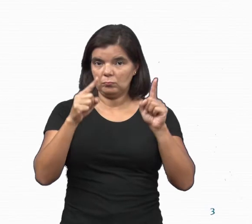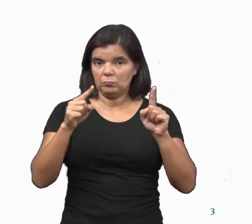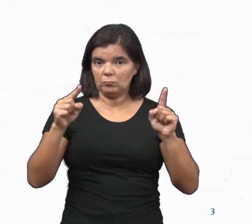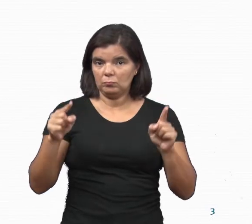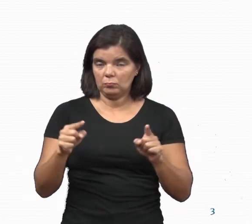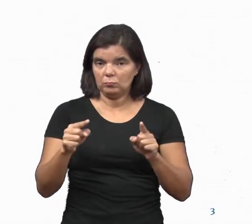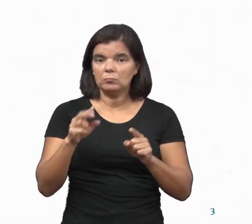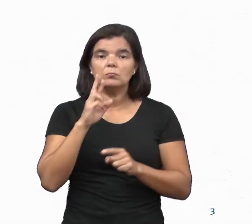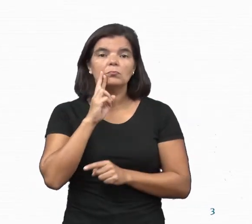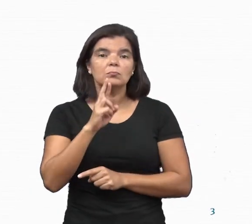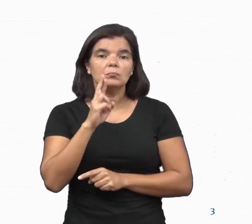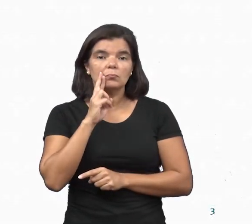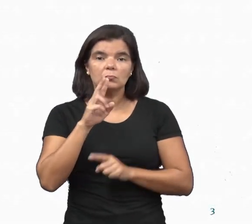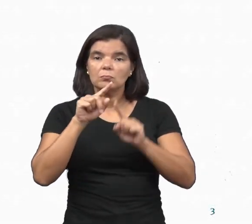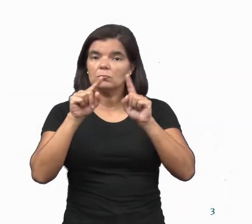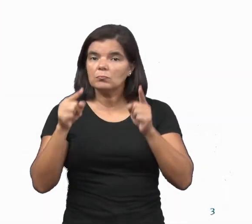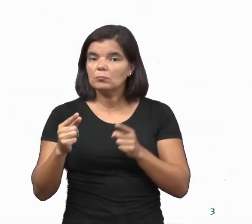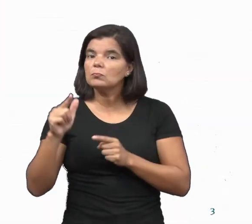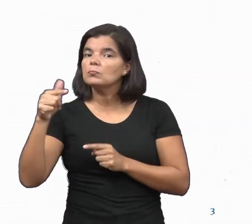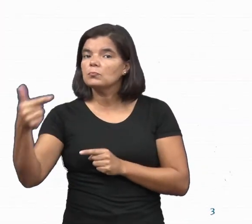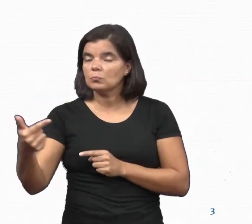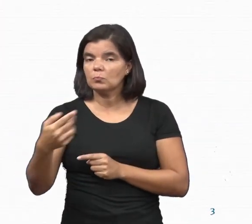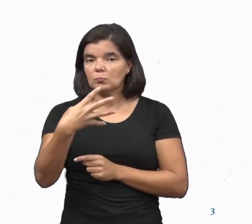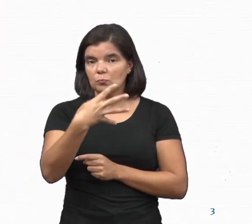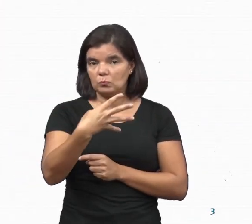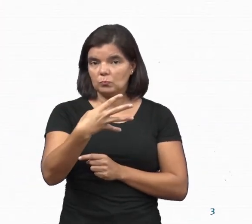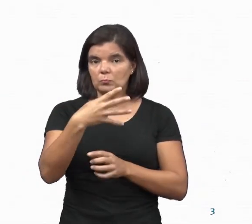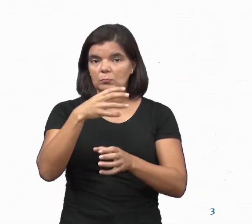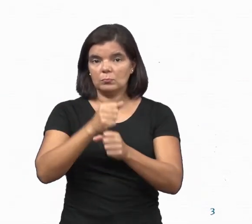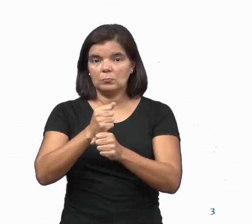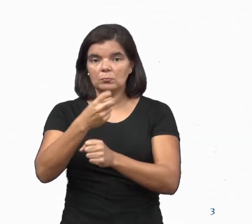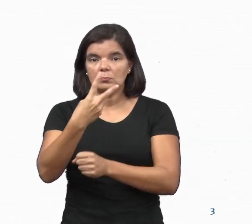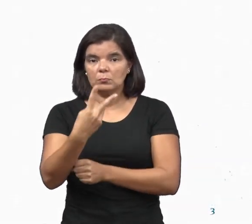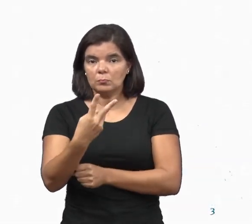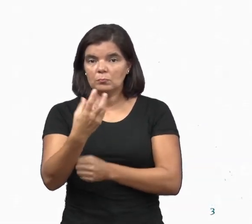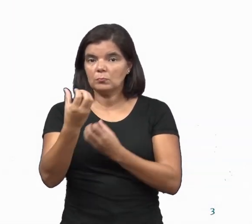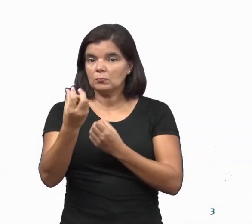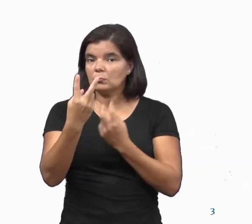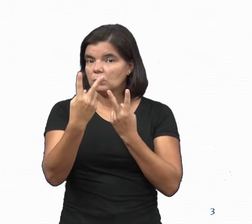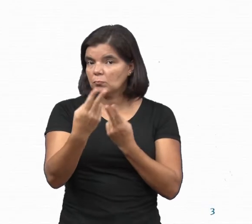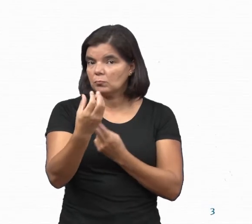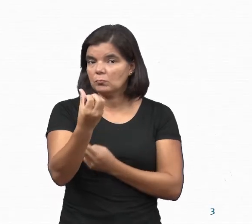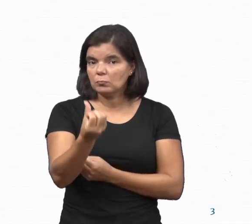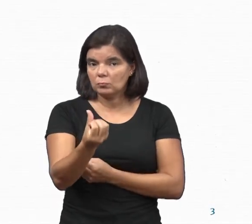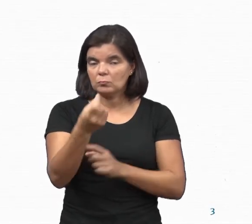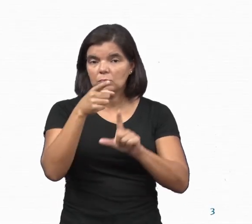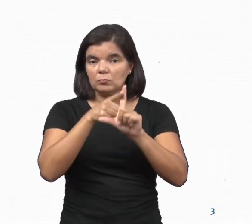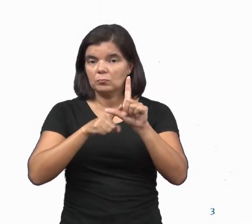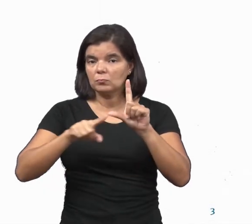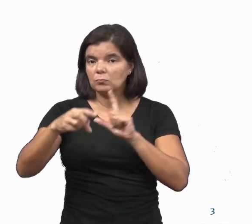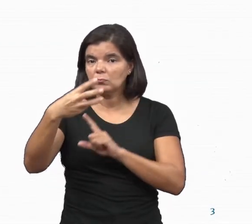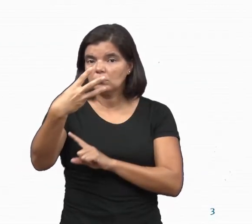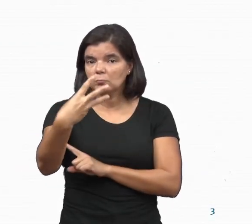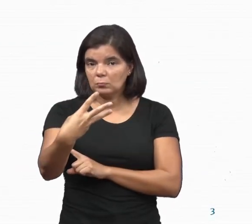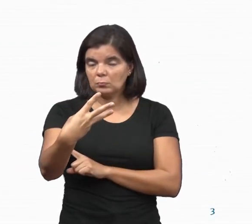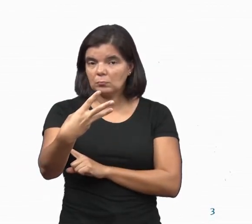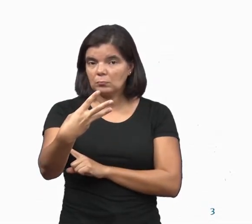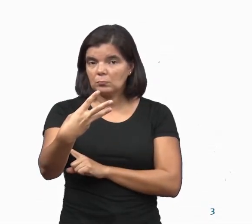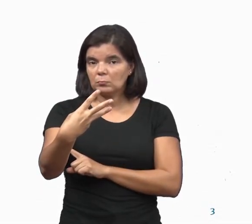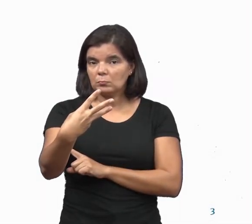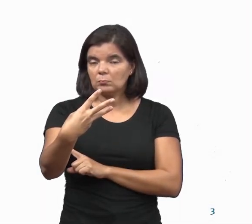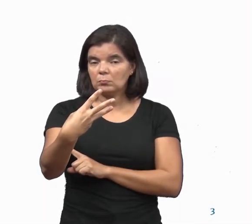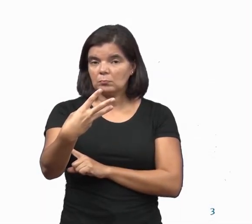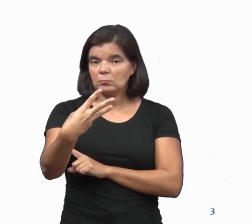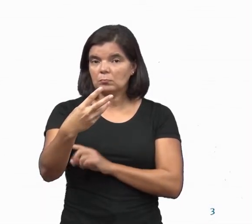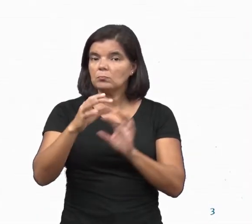eu vou resolver aquele outro parênteses. 4 mais 2, 6. Dividido para 3 e